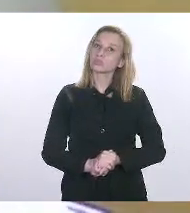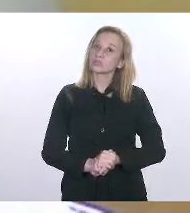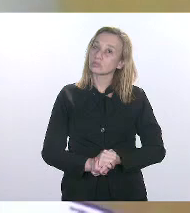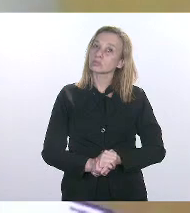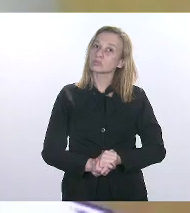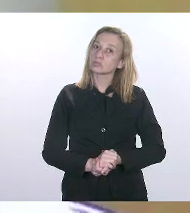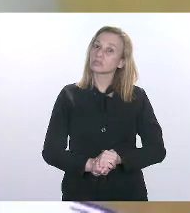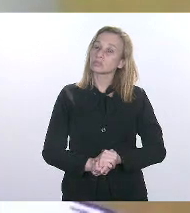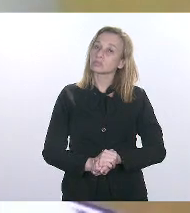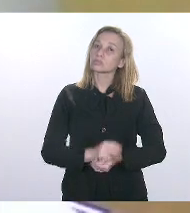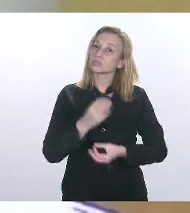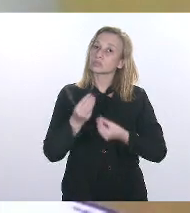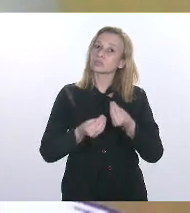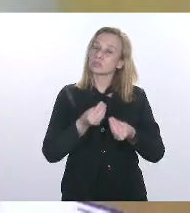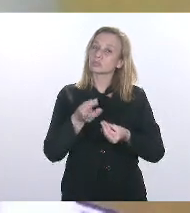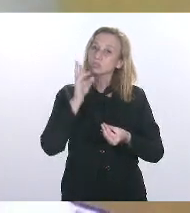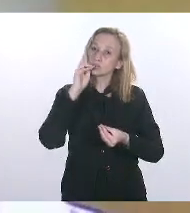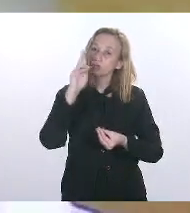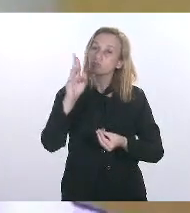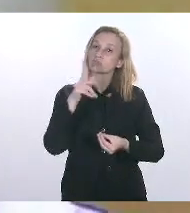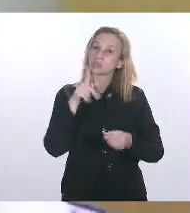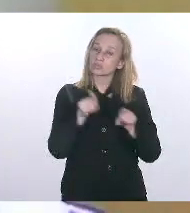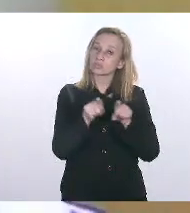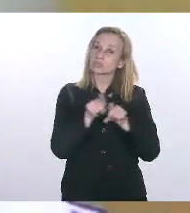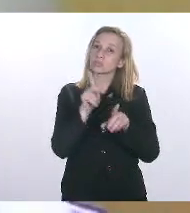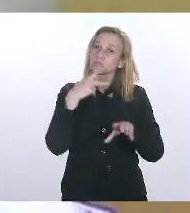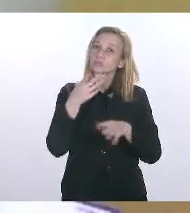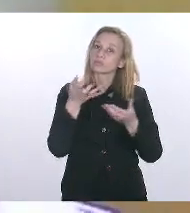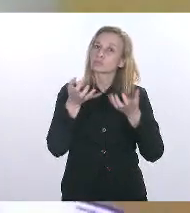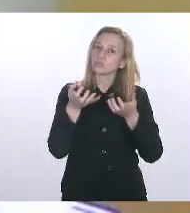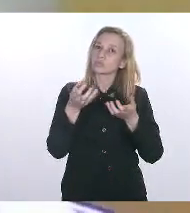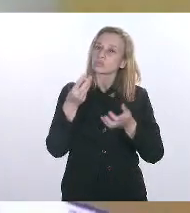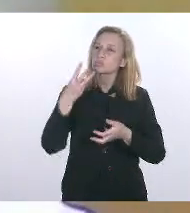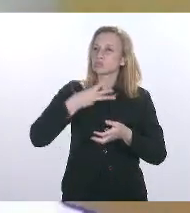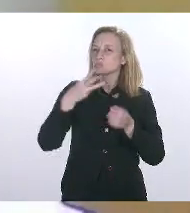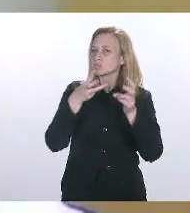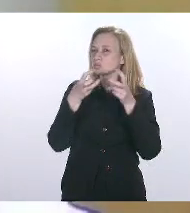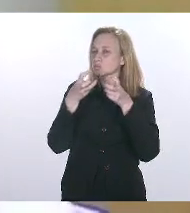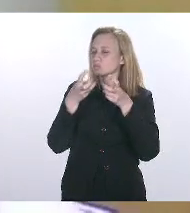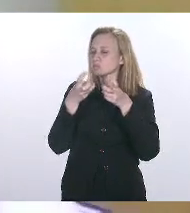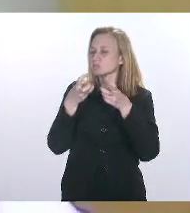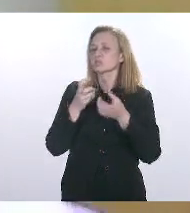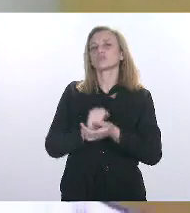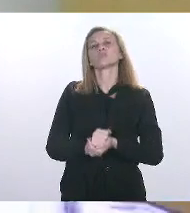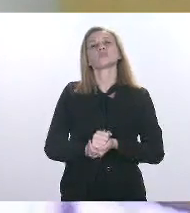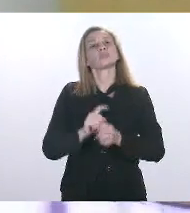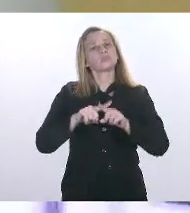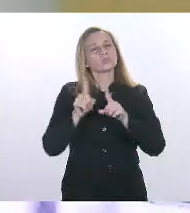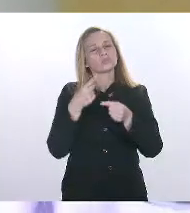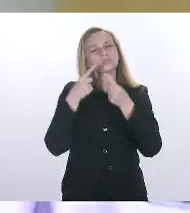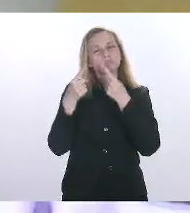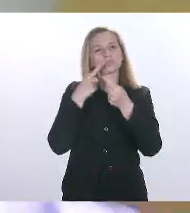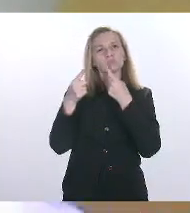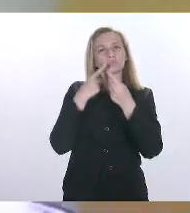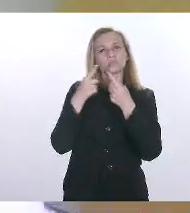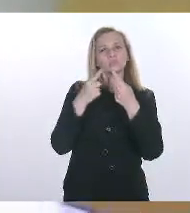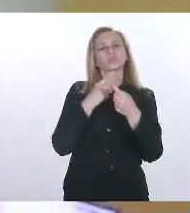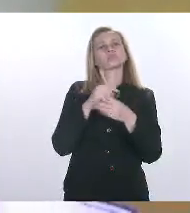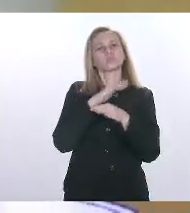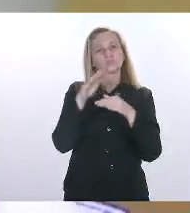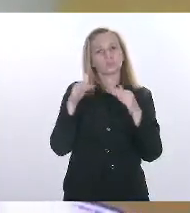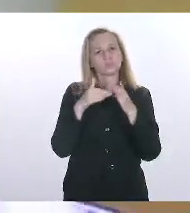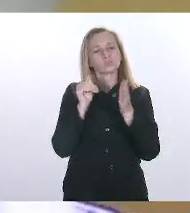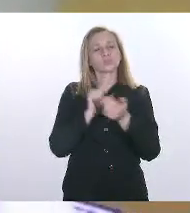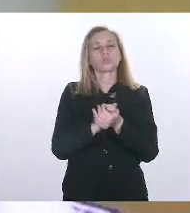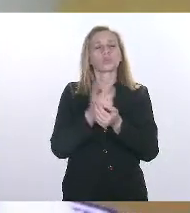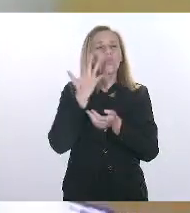ponderação que Vossa Excelência fez em seguida. Eu só queria fazer uma terceira observação, mas dialogando com as duas posições, que